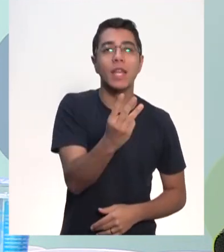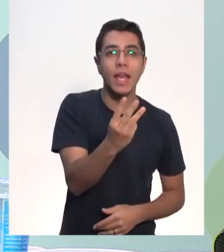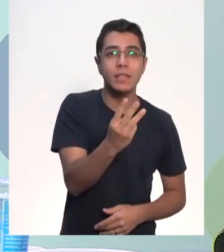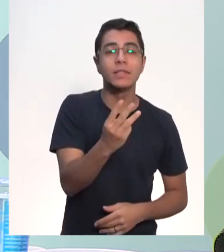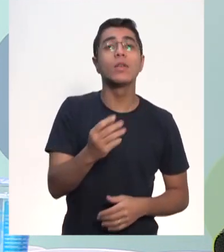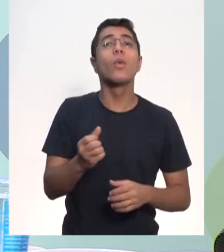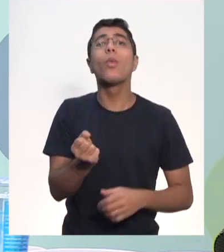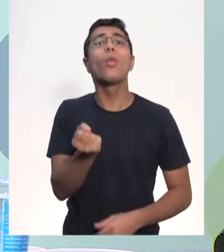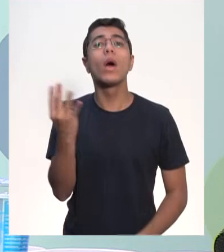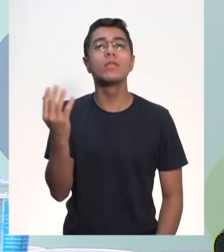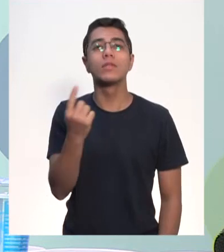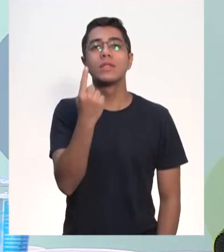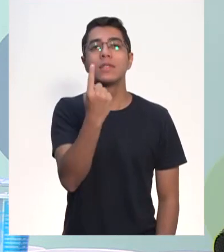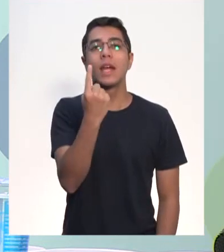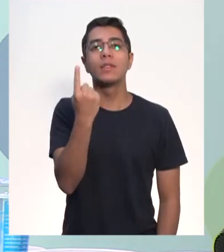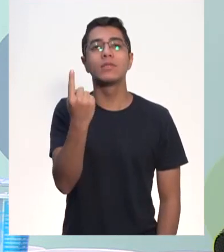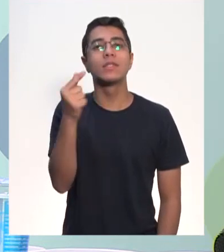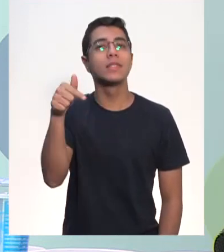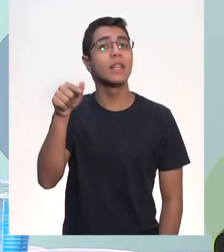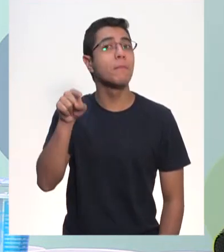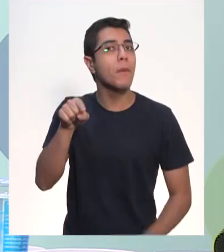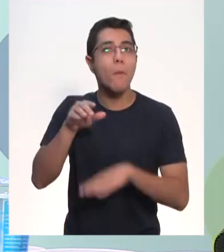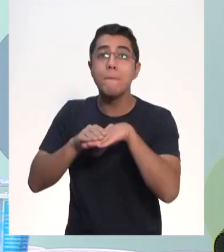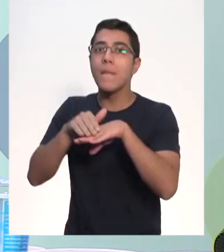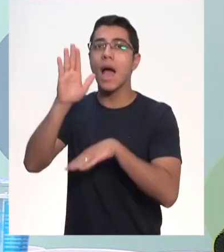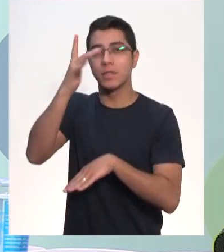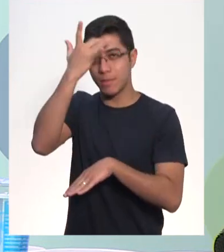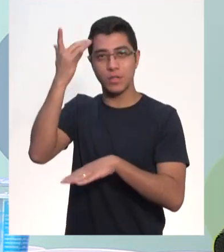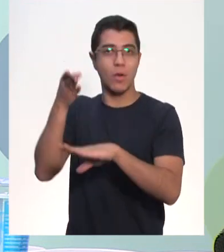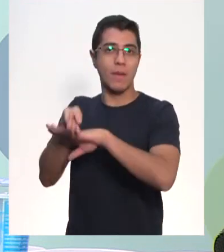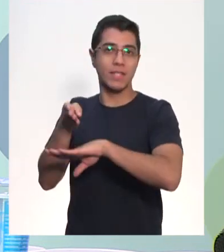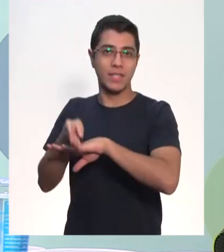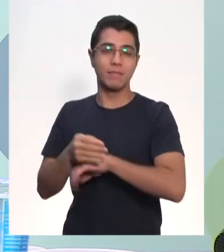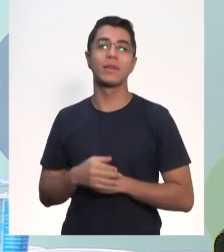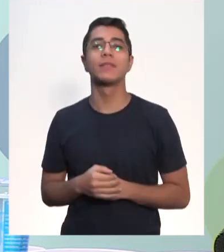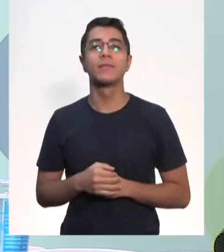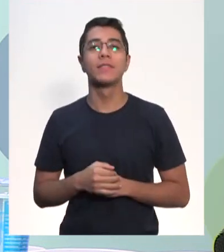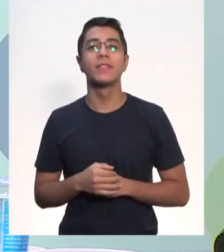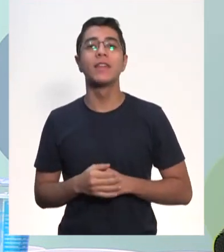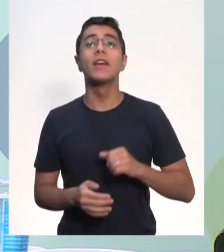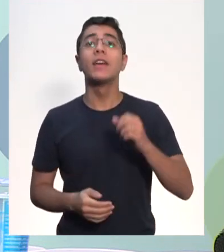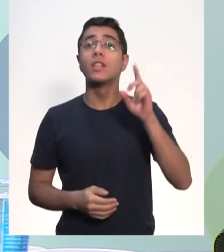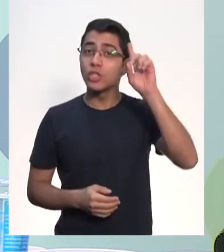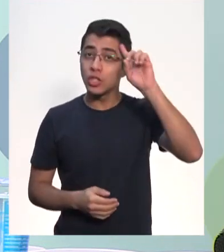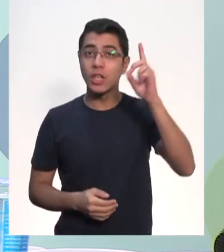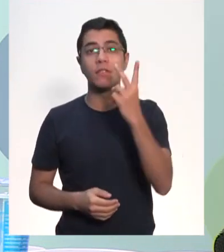117.822 participantes que já concluíram. Questionário do dia 24,